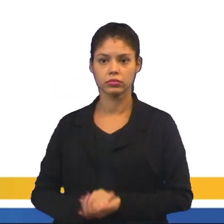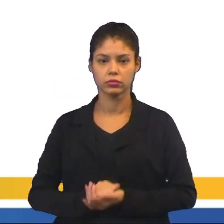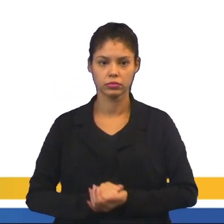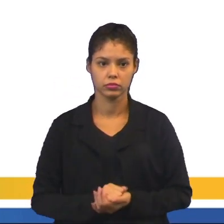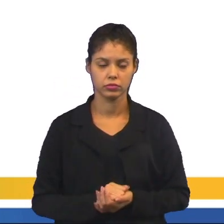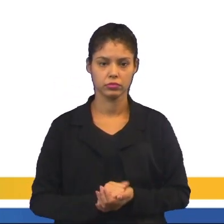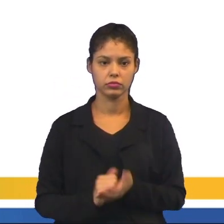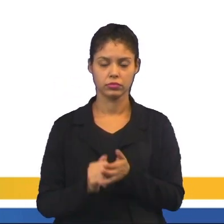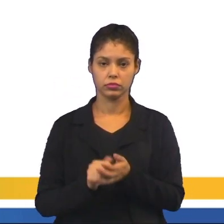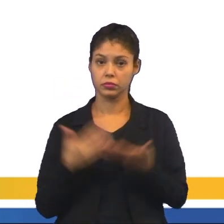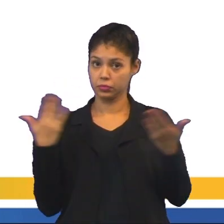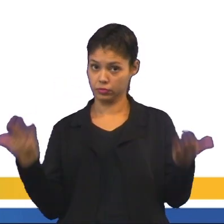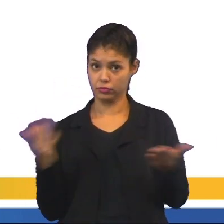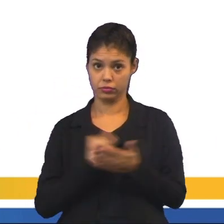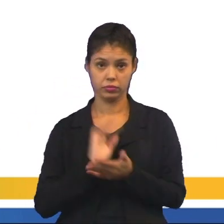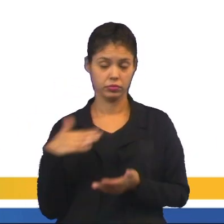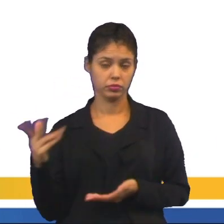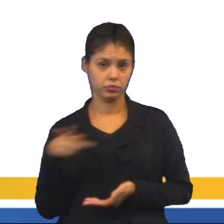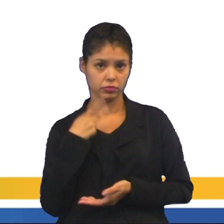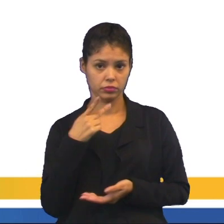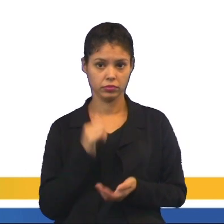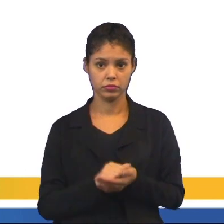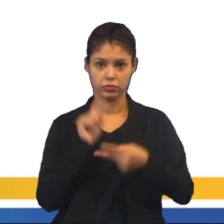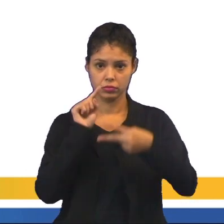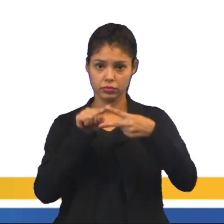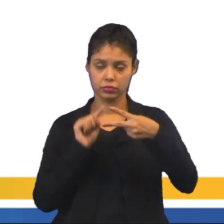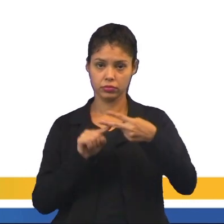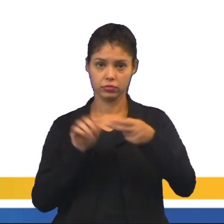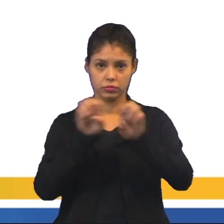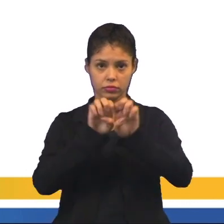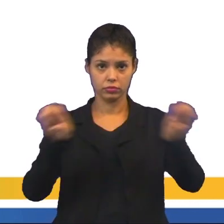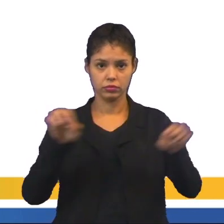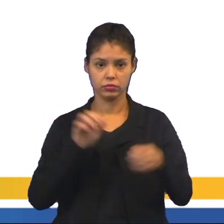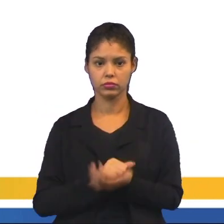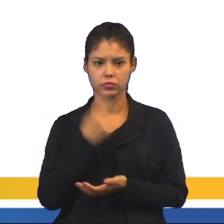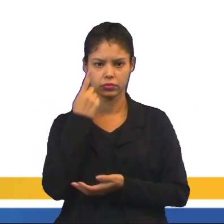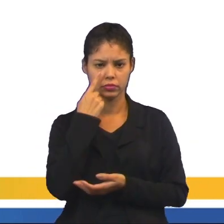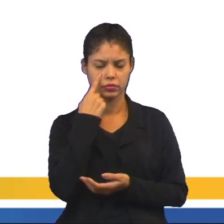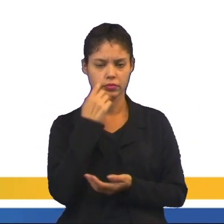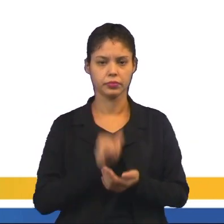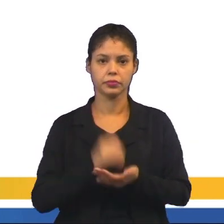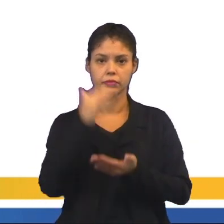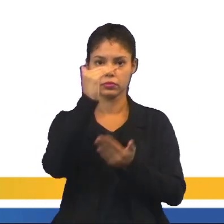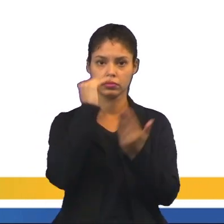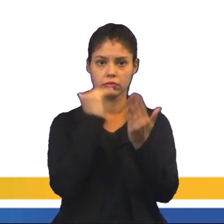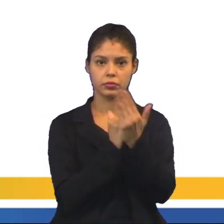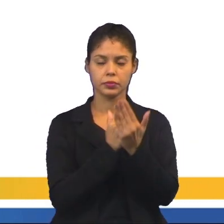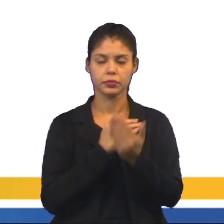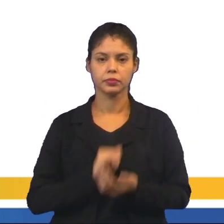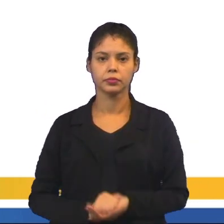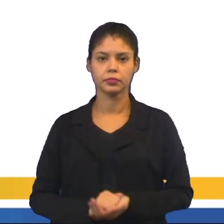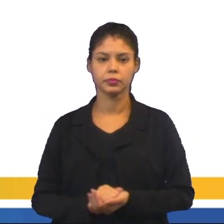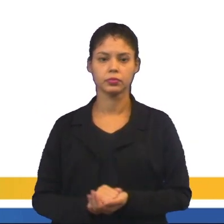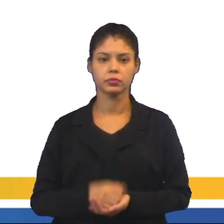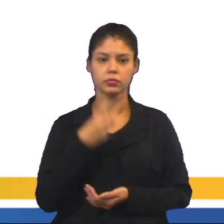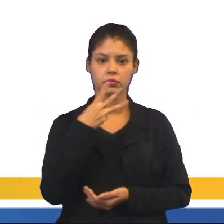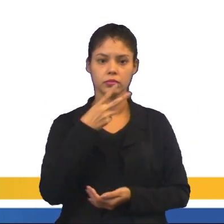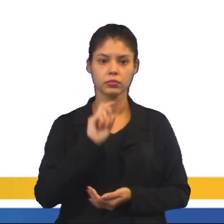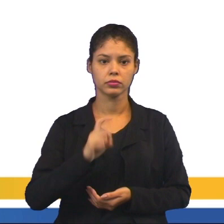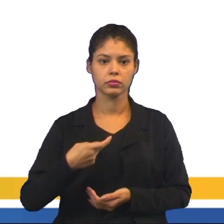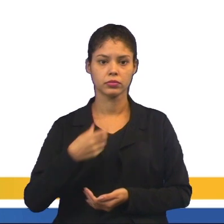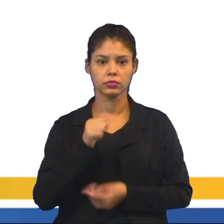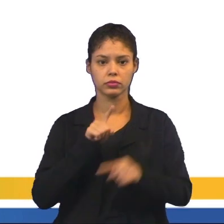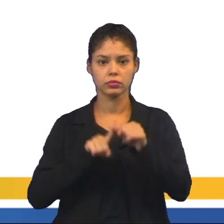incógnitas. Então tá, quando a gente fala assim, duas equações, observa aí embaixo, nós temos